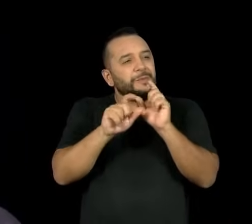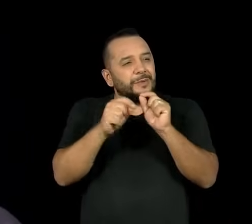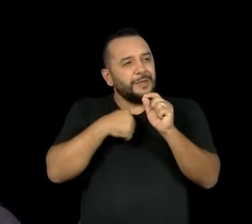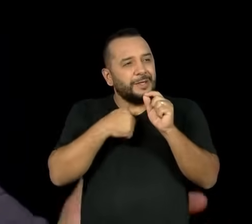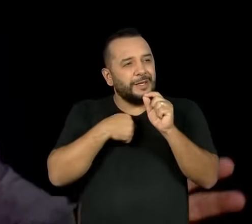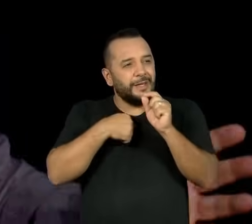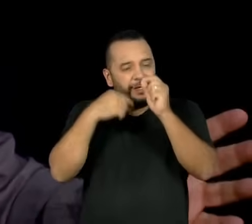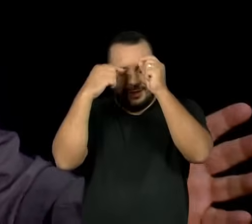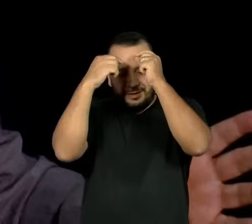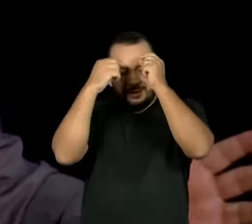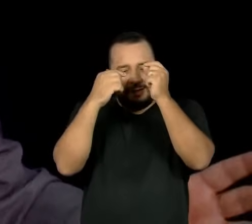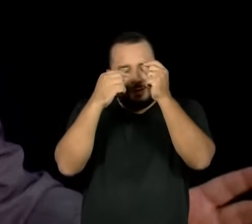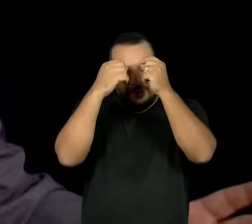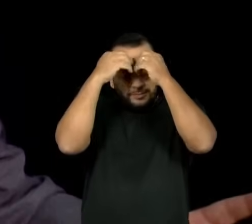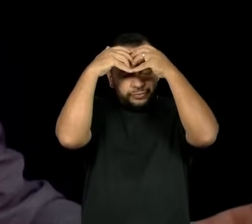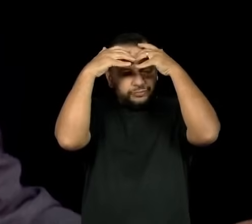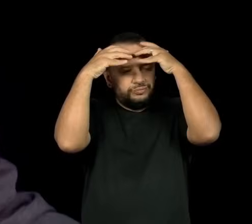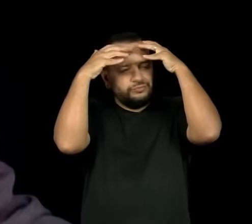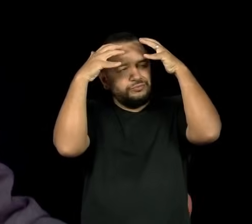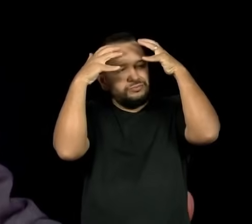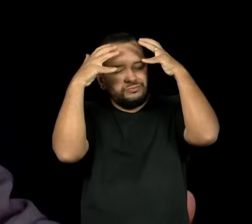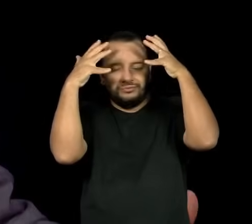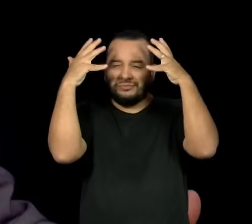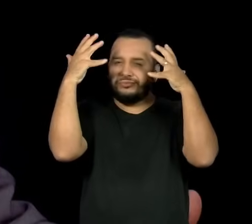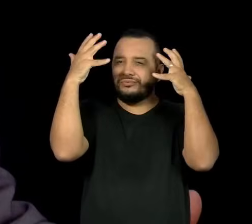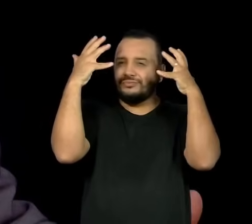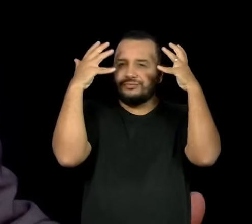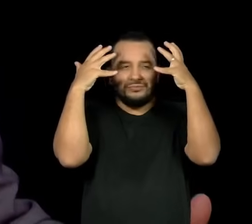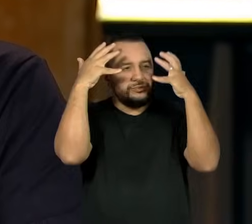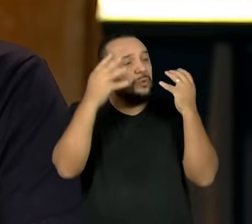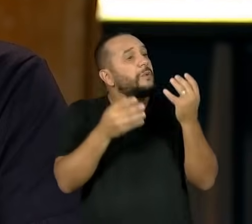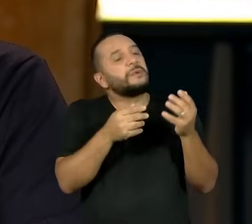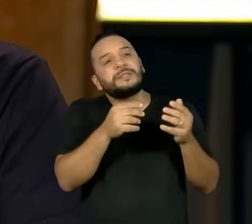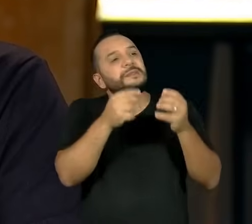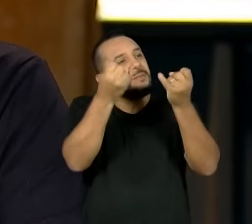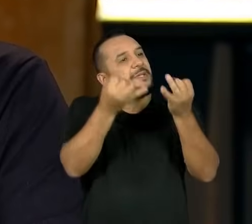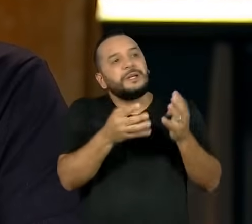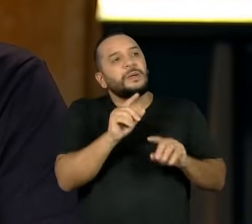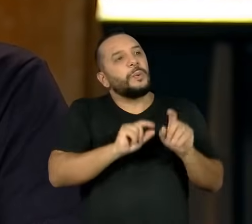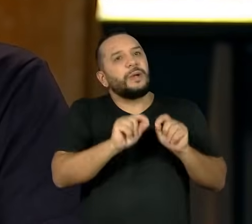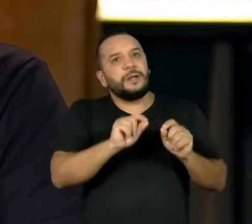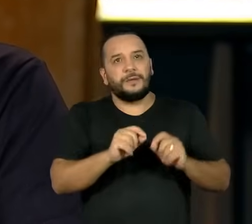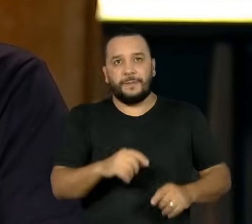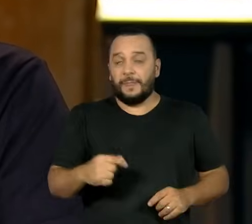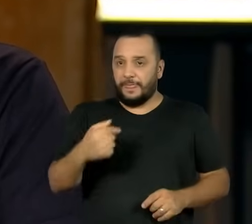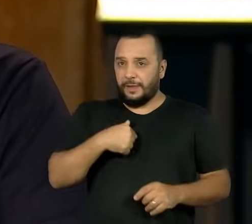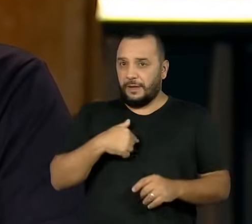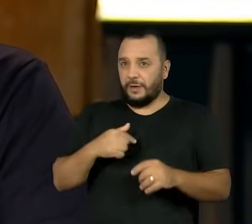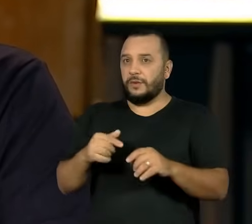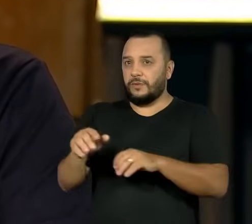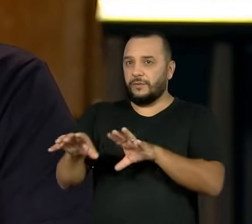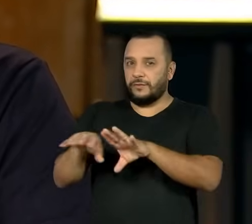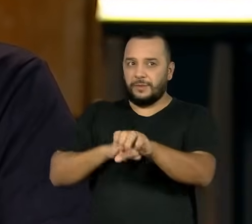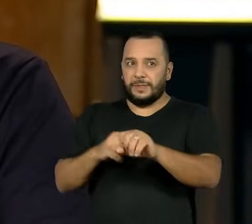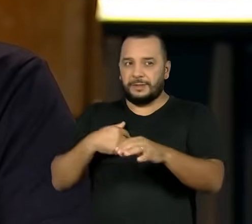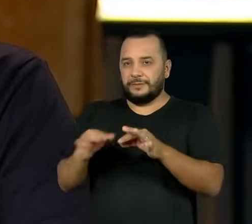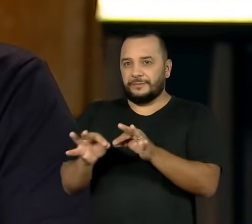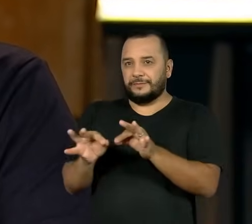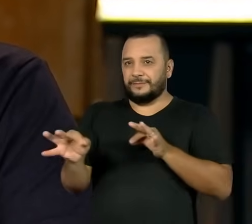psicodélicas. Do que nós estamos falando aqui? Como é que é isso? Taz, eu sou físico, né, de formação,